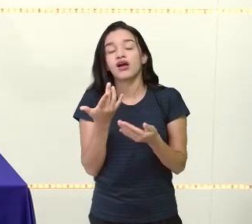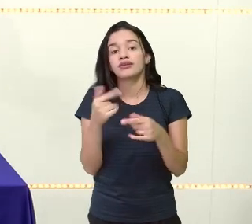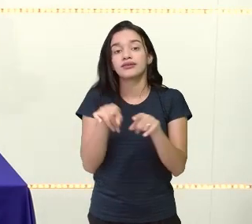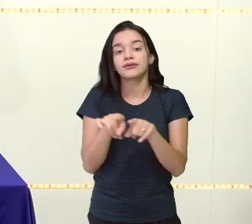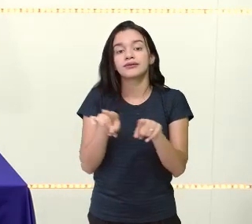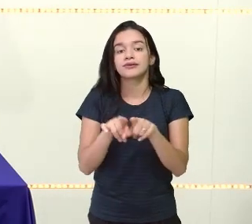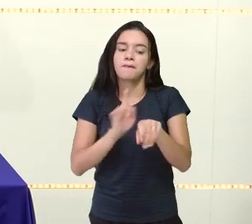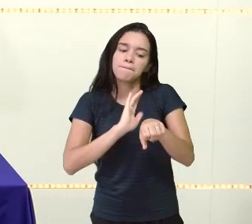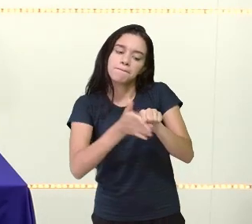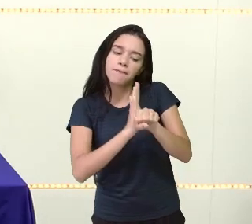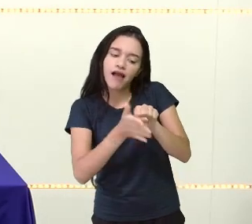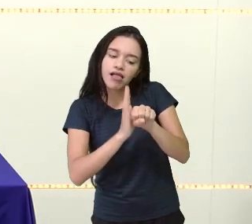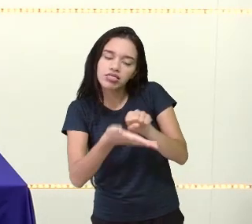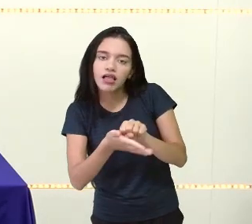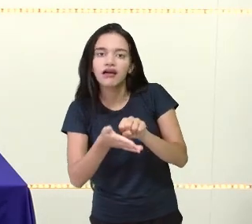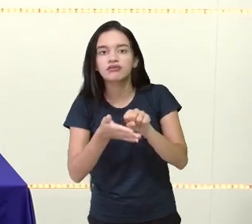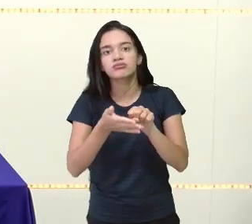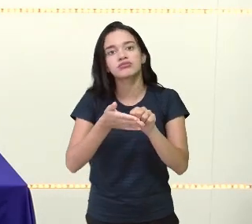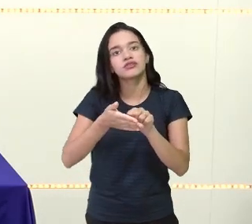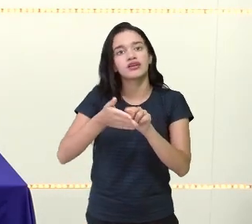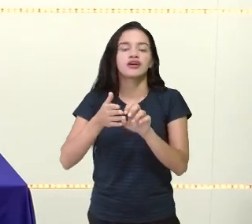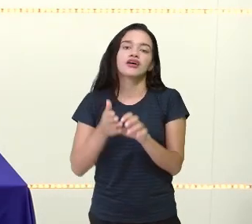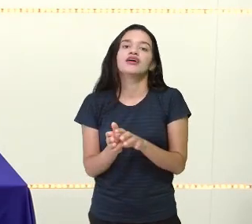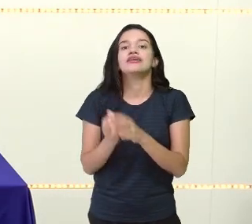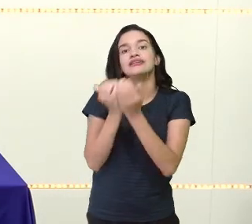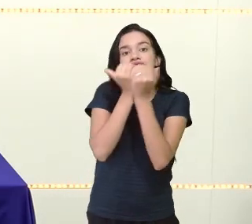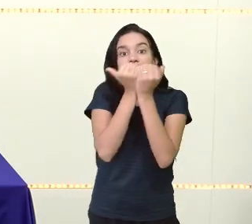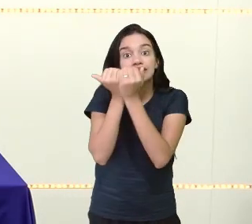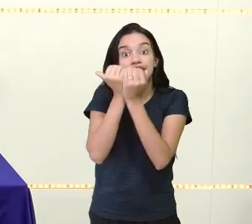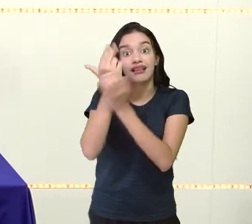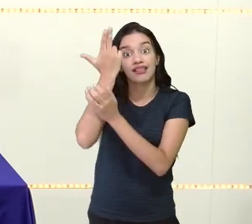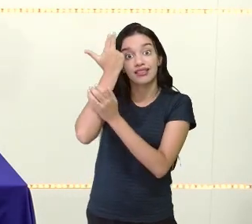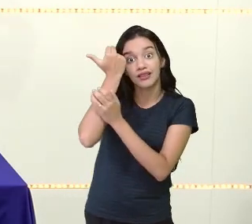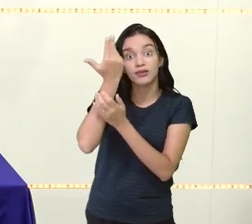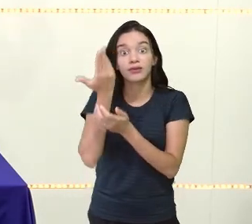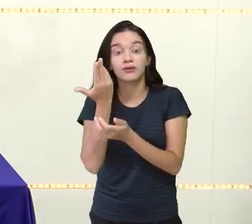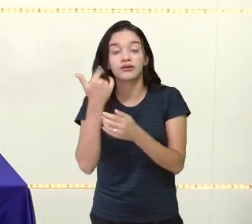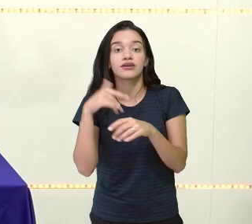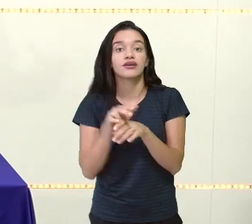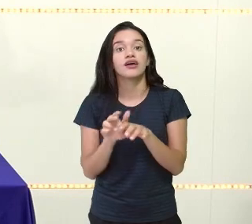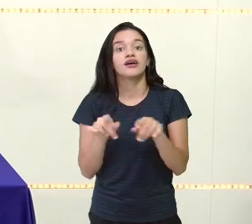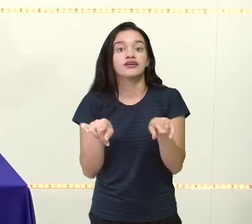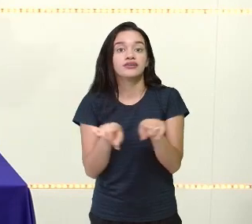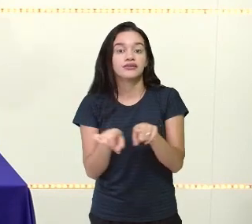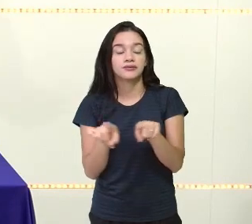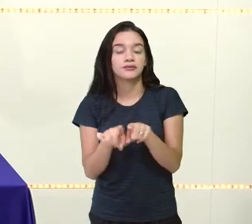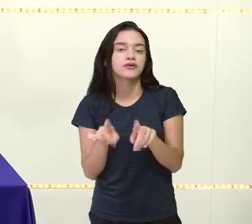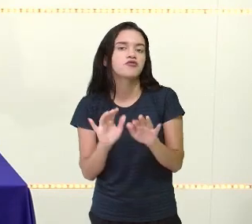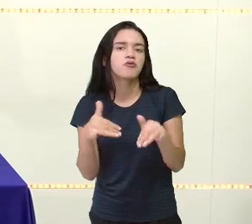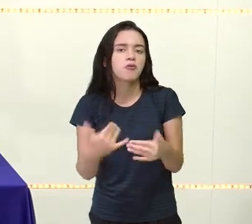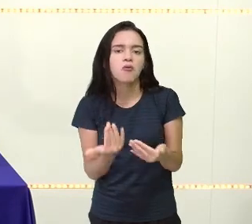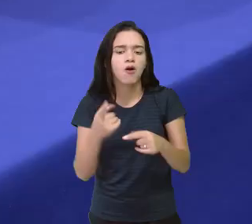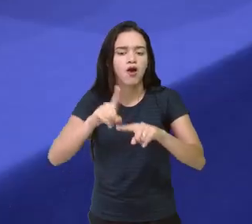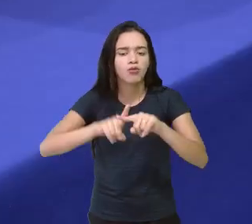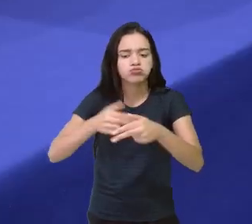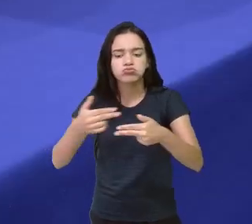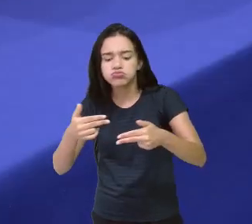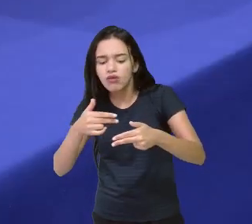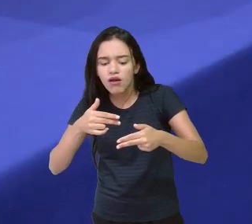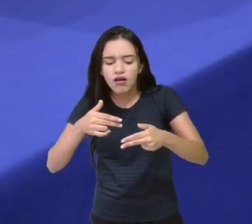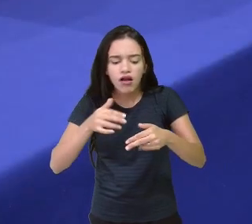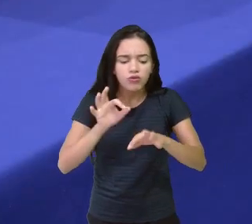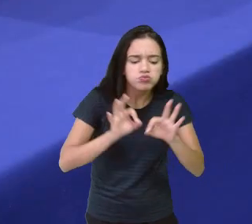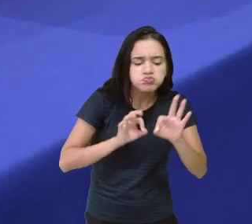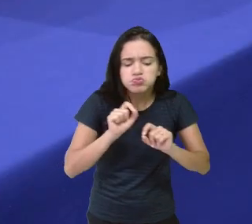de cenoura, quantos quilos de maçã comprar, quantos quilos de carne, qual é o instrumento que está aqui na